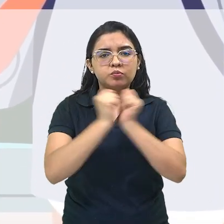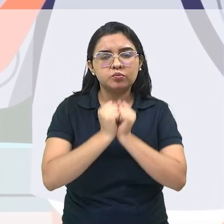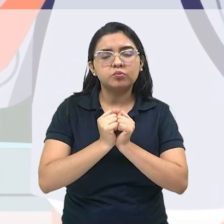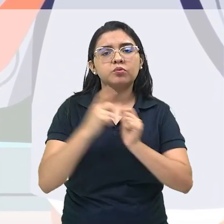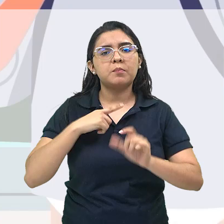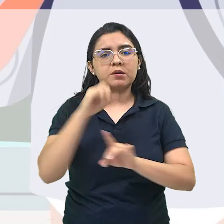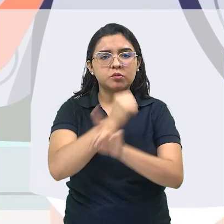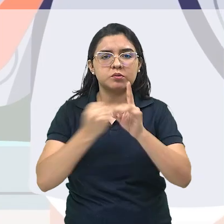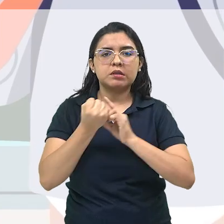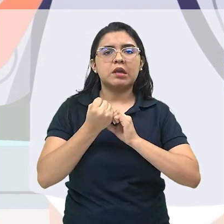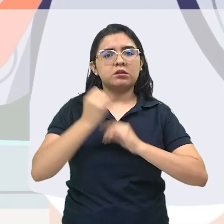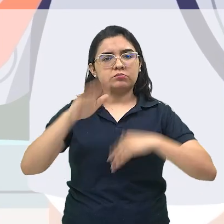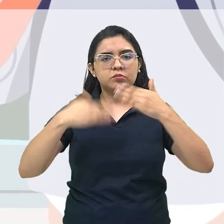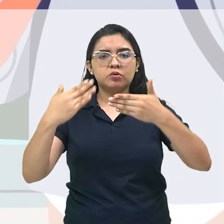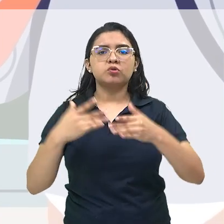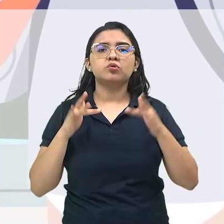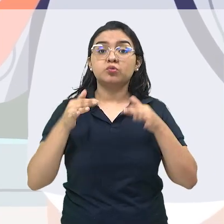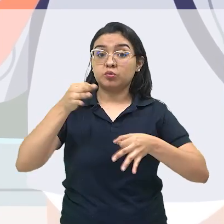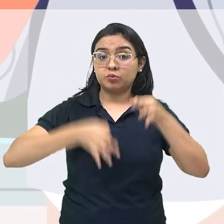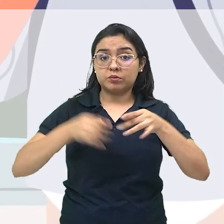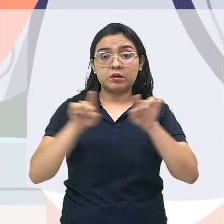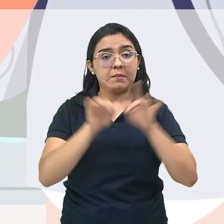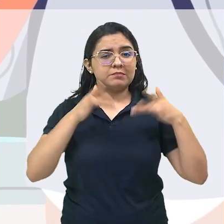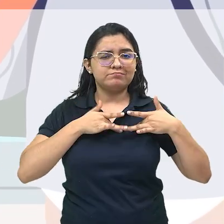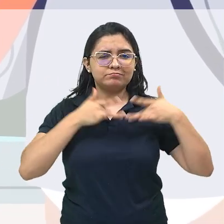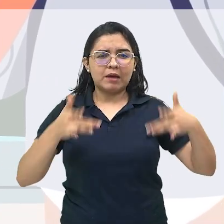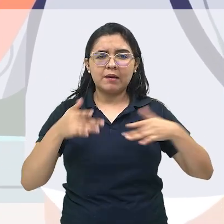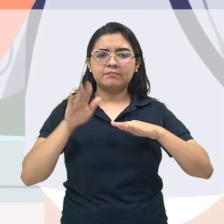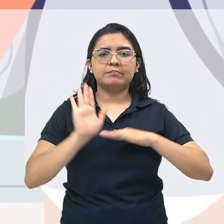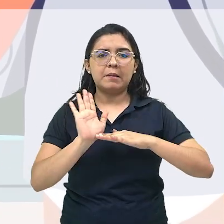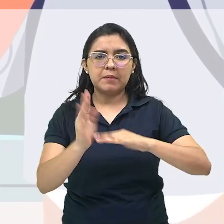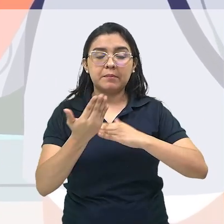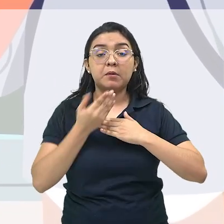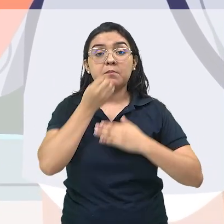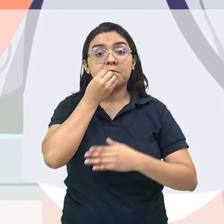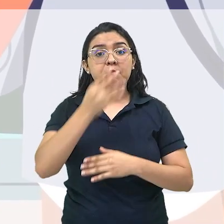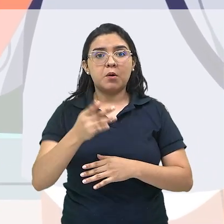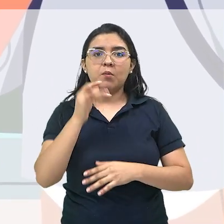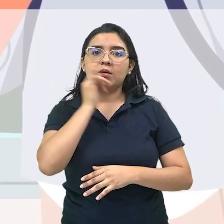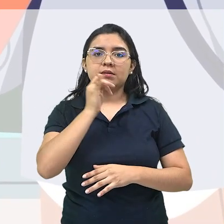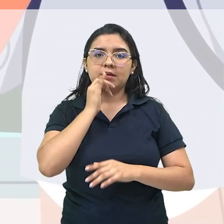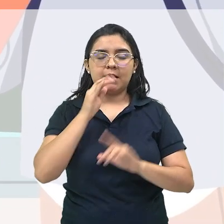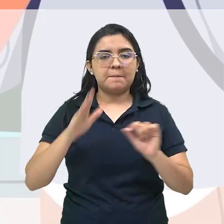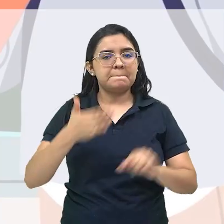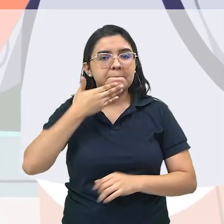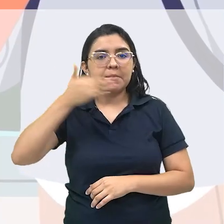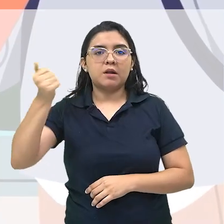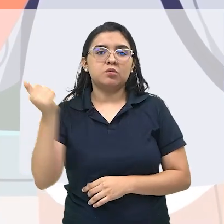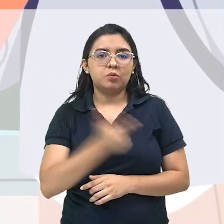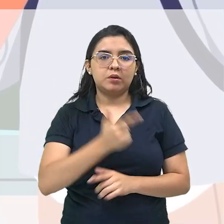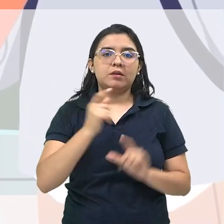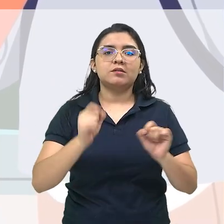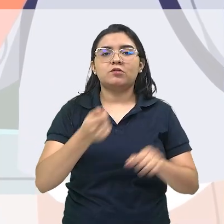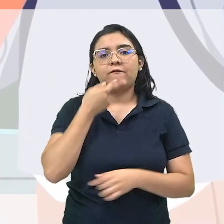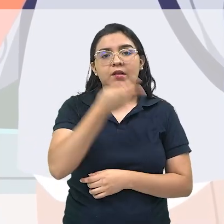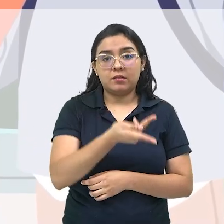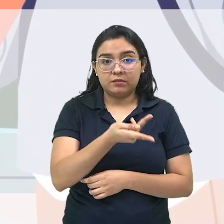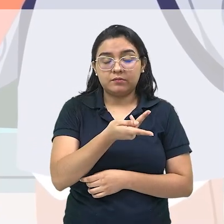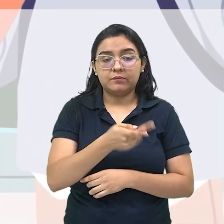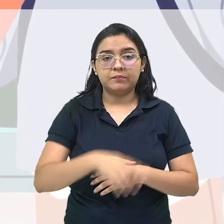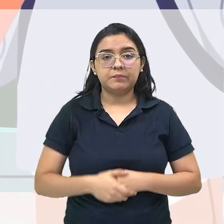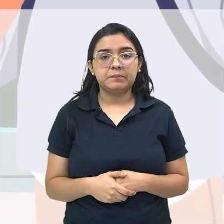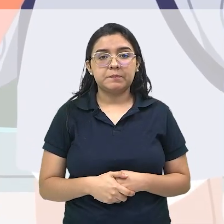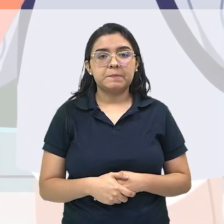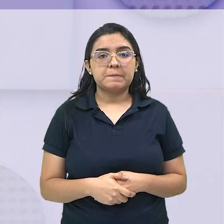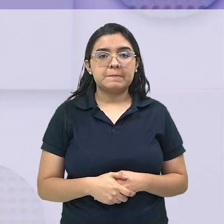uma sociedade mais justa e solidária. Lembre-se, um bom exemplo vale mais do que 1000 palavras.